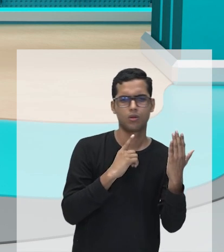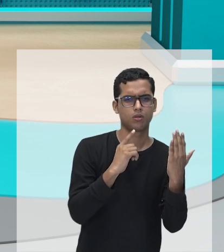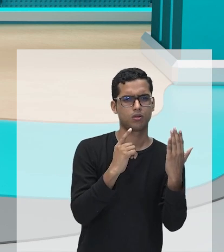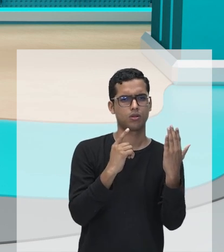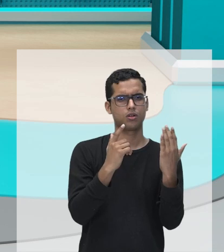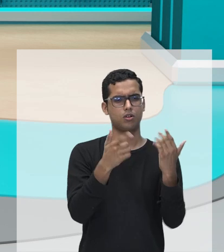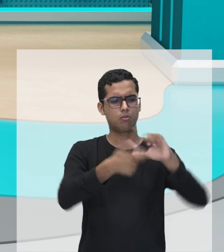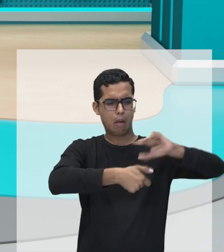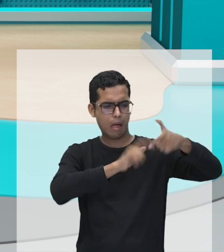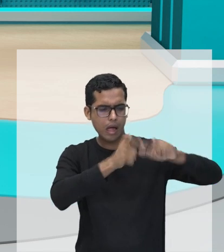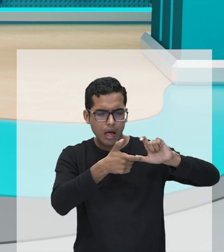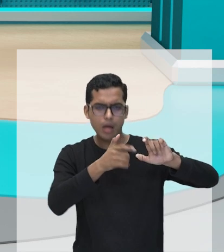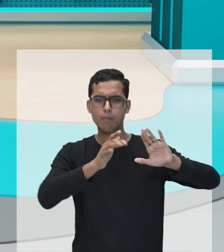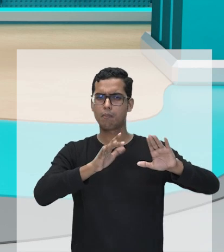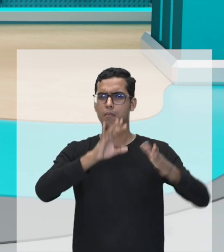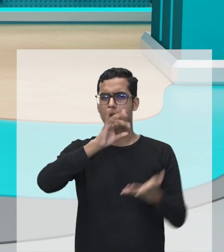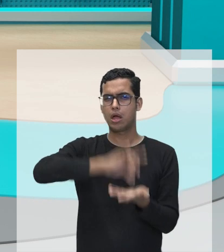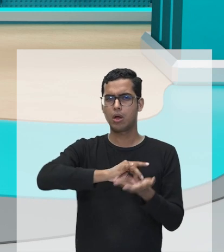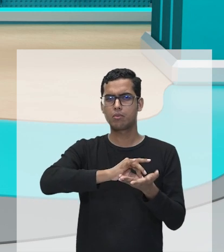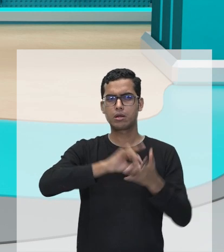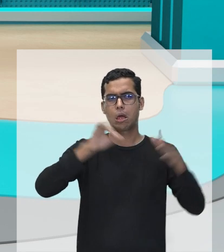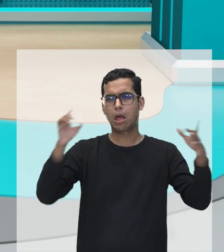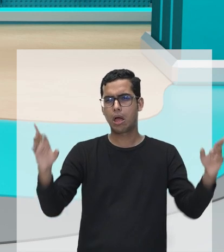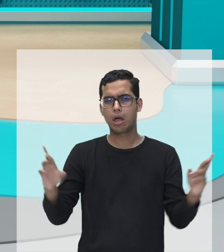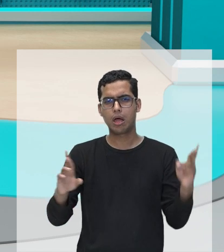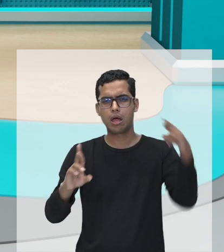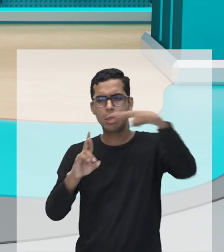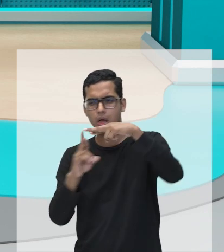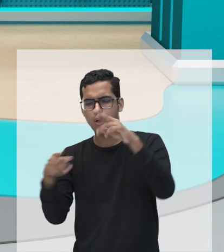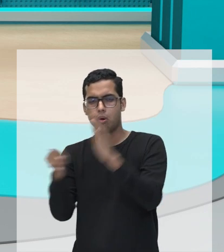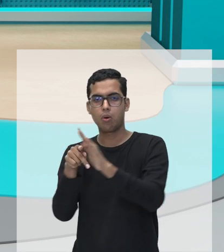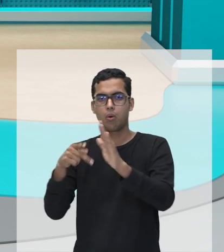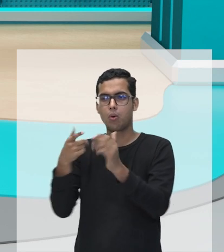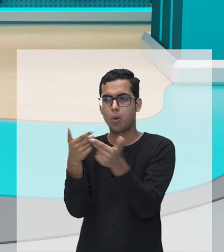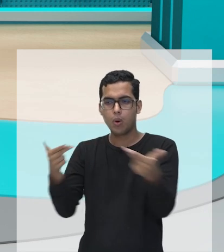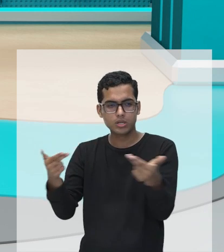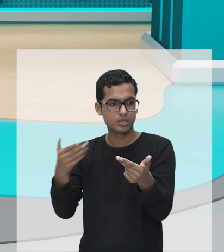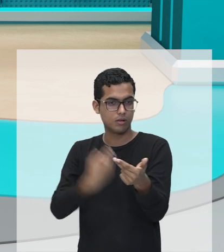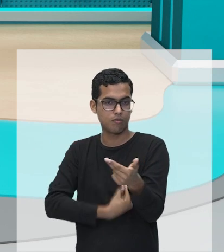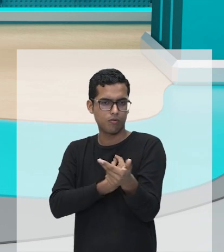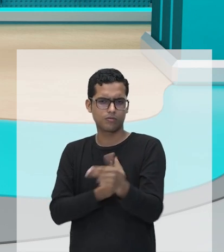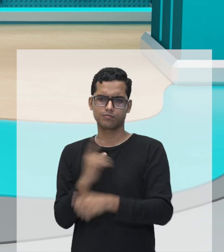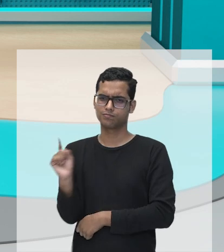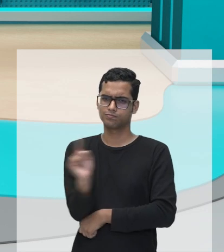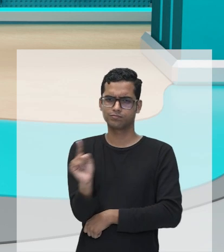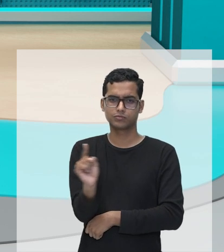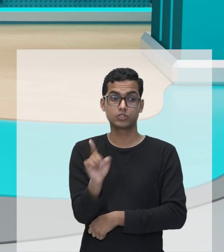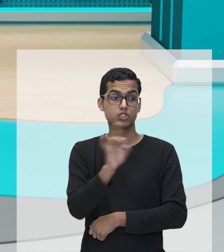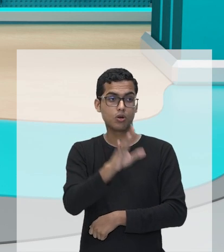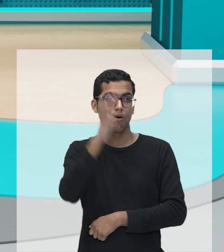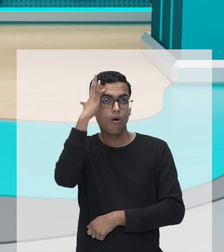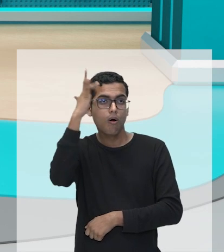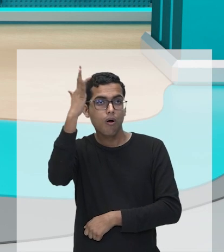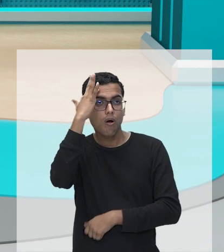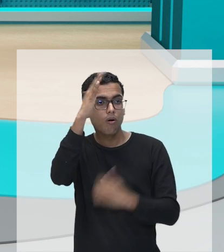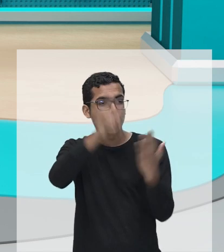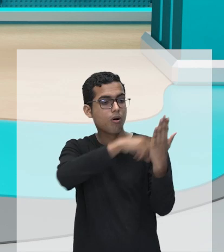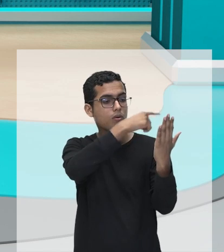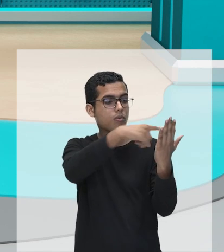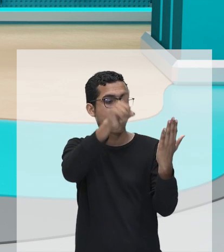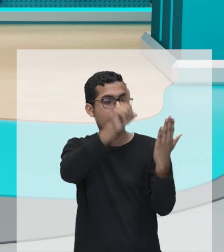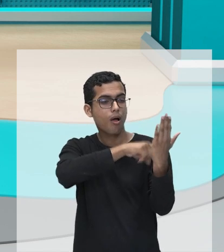geométricas, mas toda a obra ela está harmônica. Então, o artista ele tem um estudo ali das